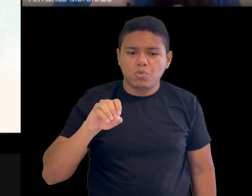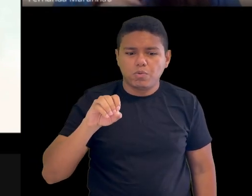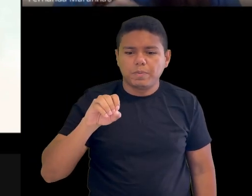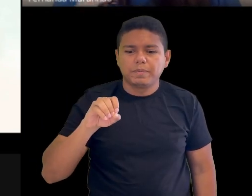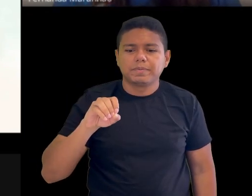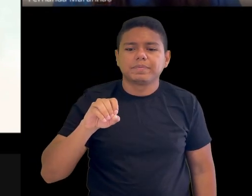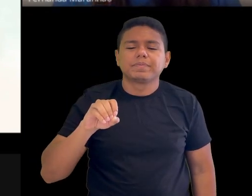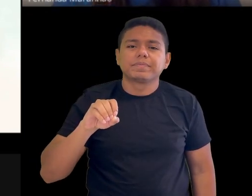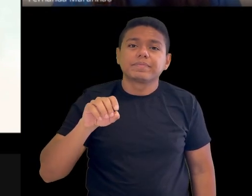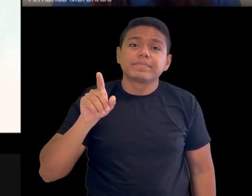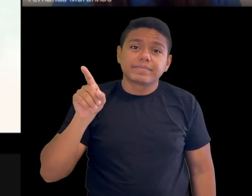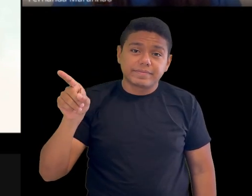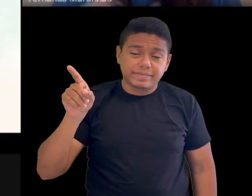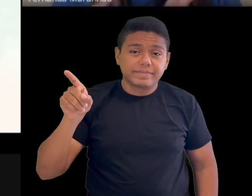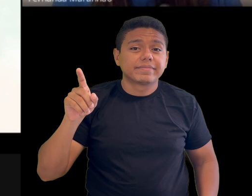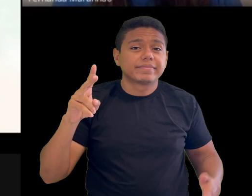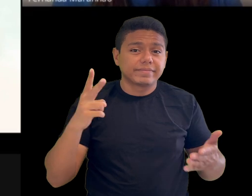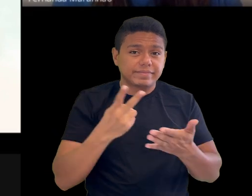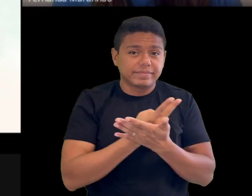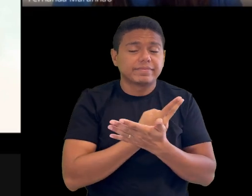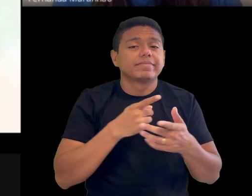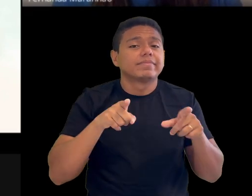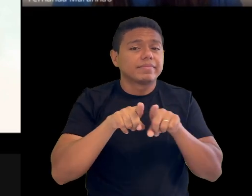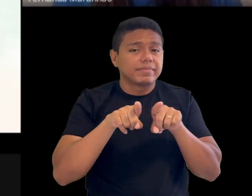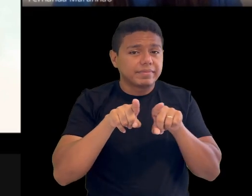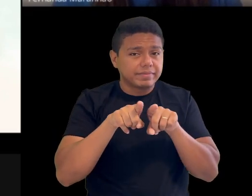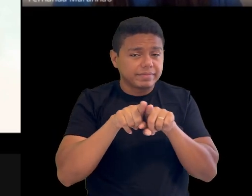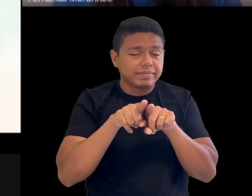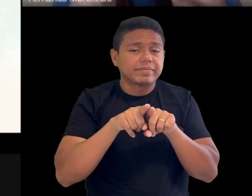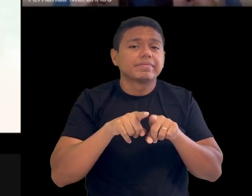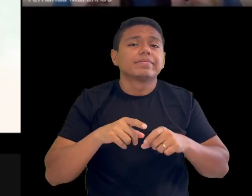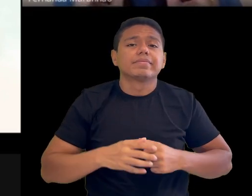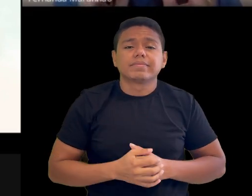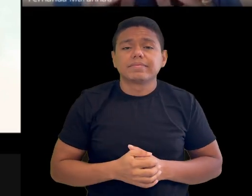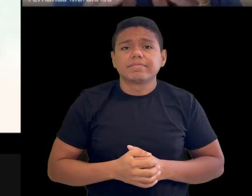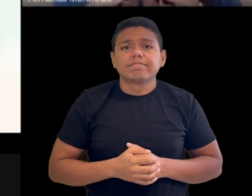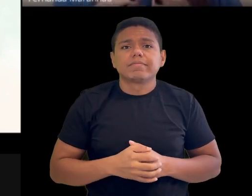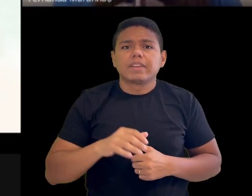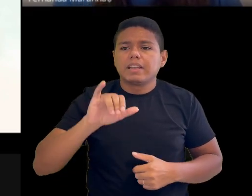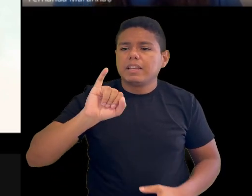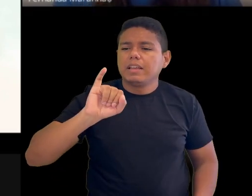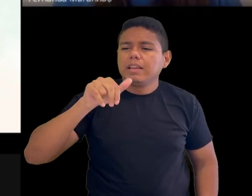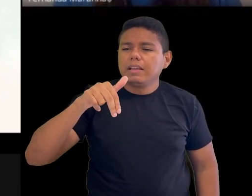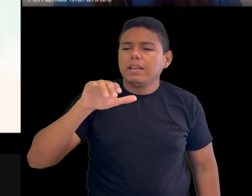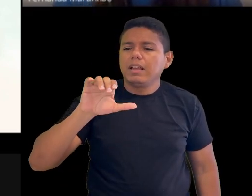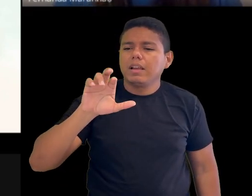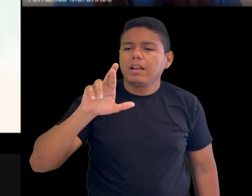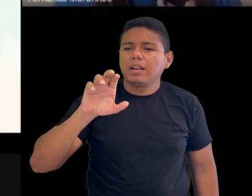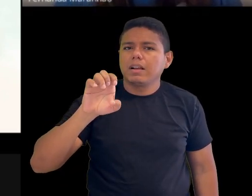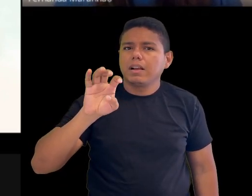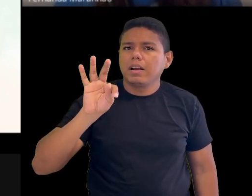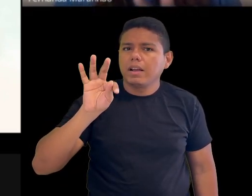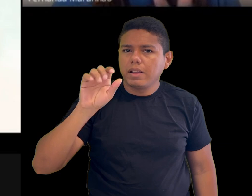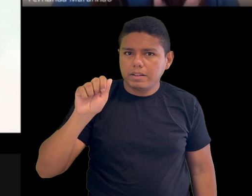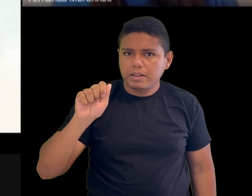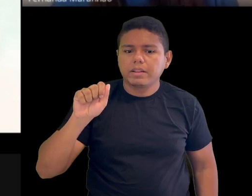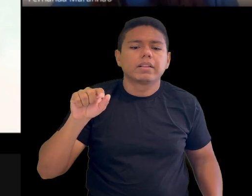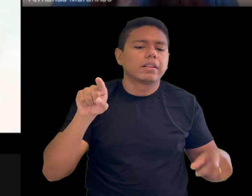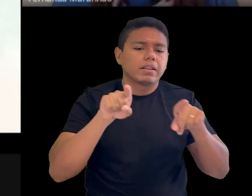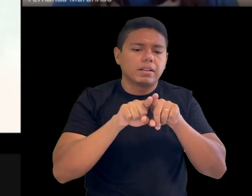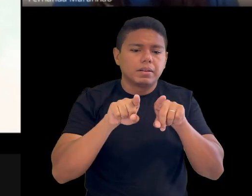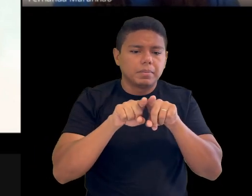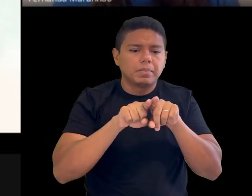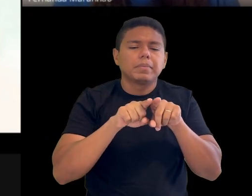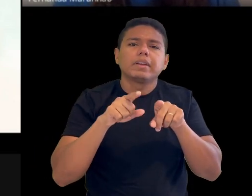profundamente, mas não ultrapassa. A increta, em que as velocidades invadem completamente esse miométrio